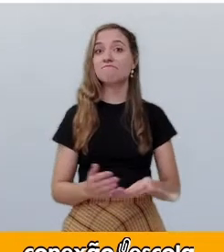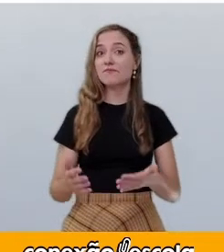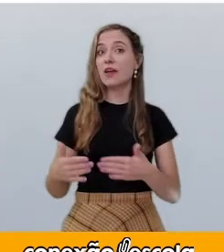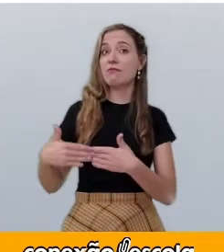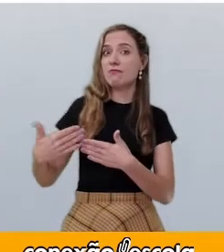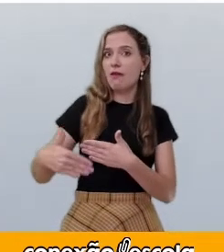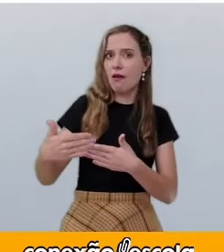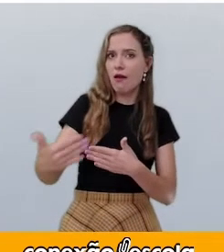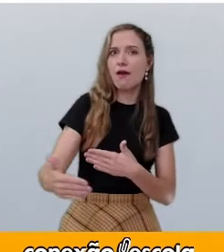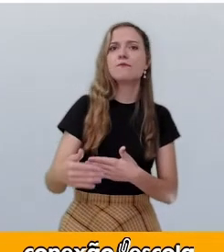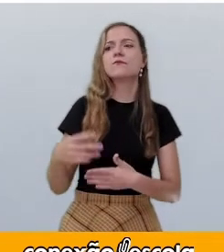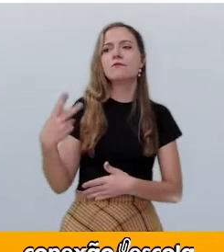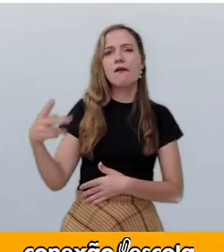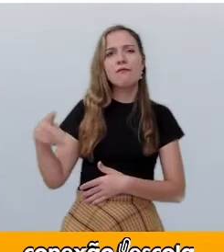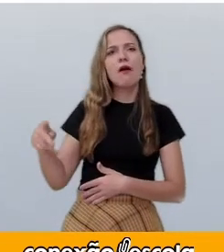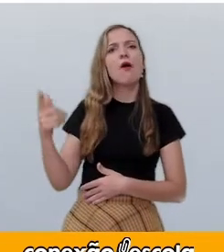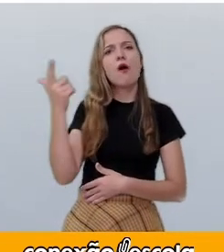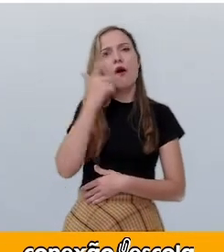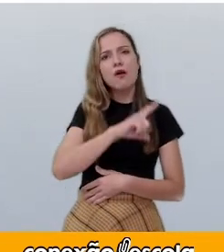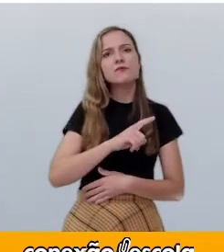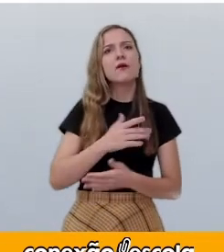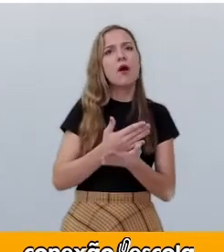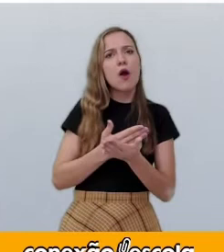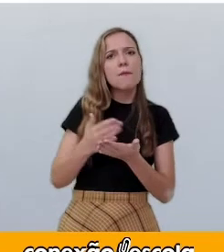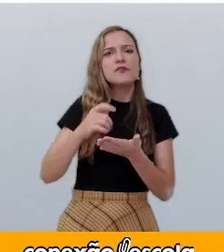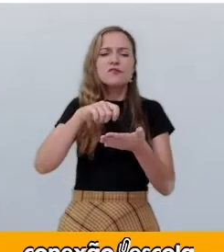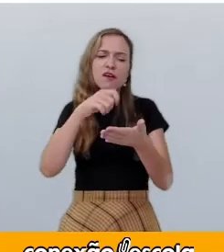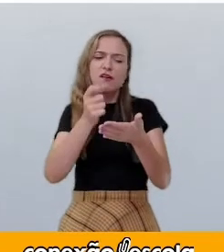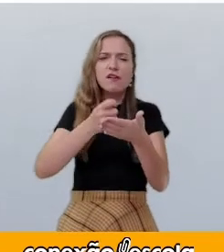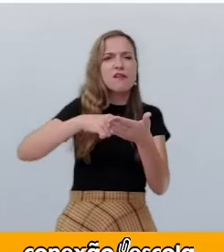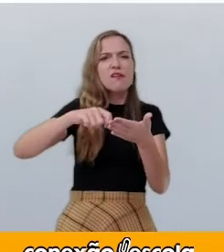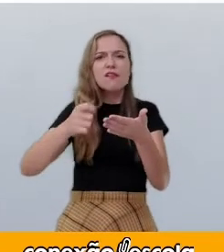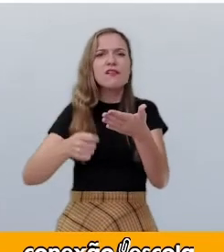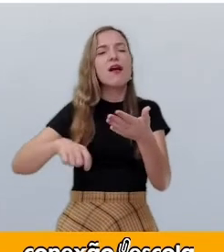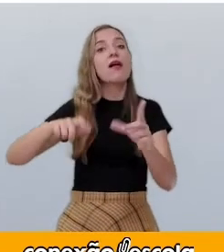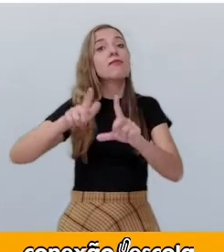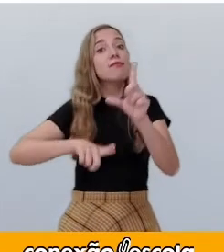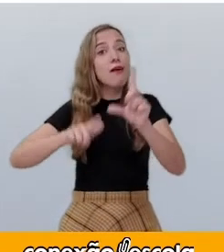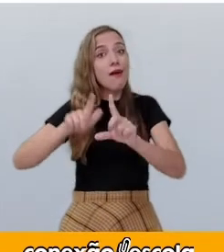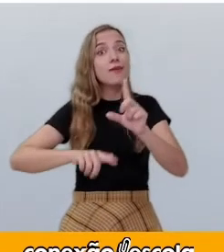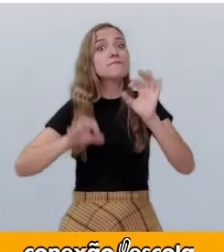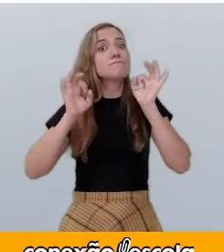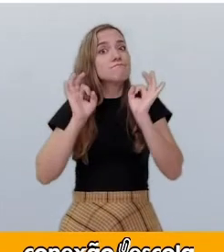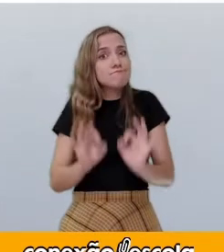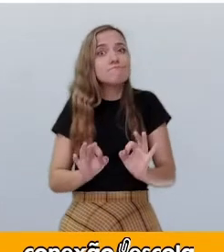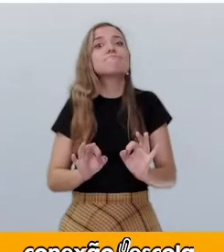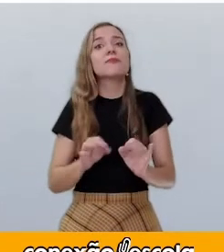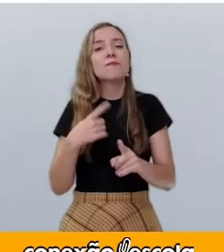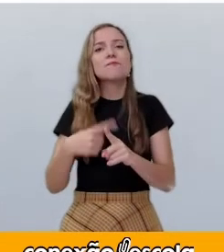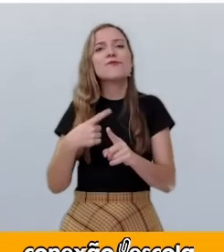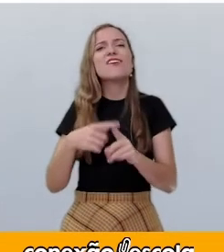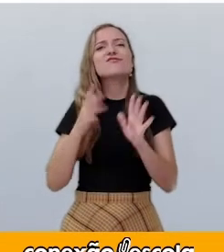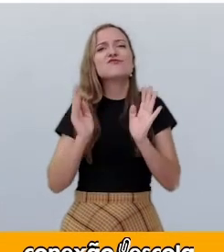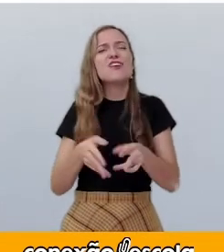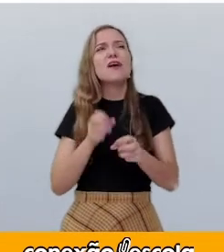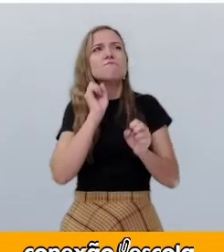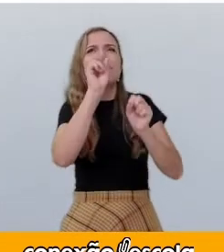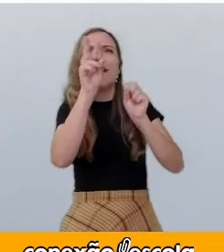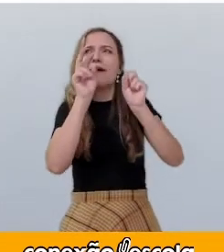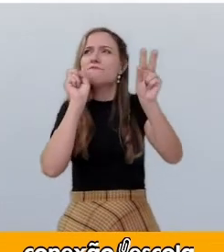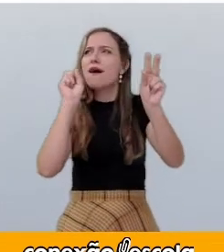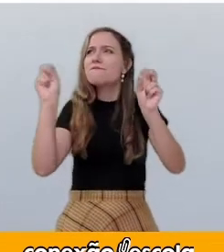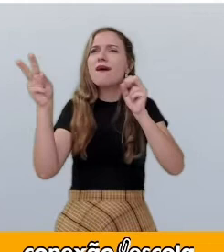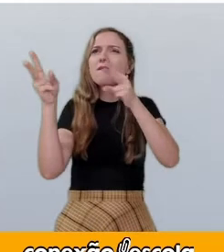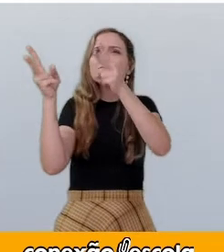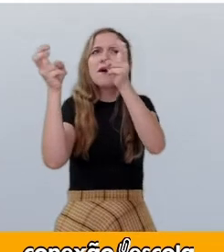com o tempo ele começou a fazer o traçado de algumas letras pois já começava a olhar